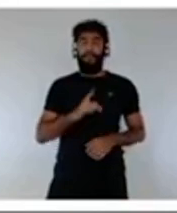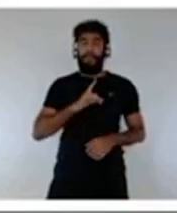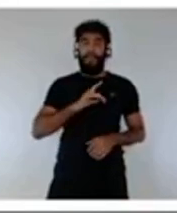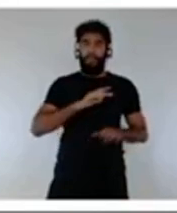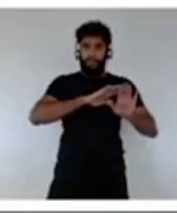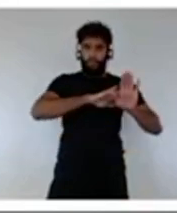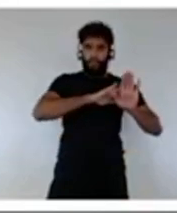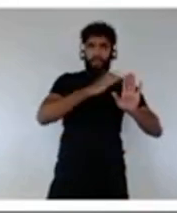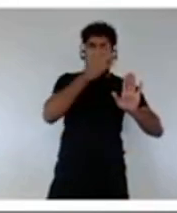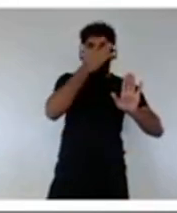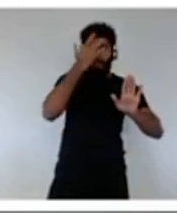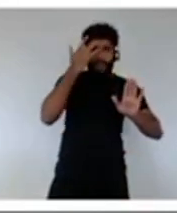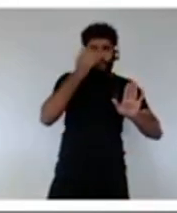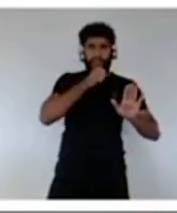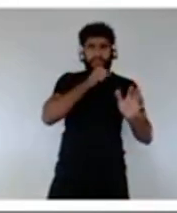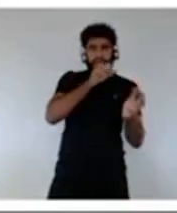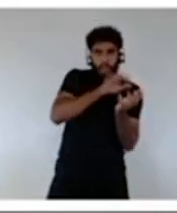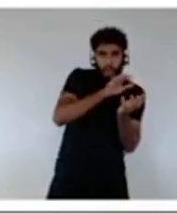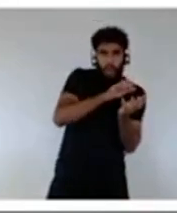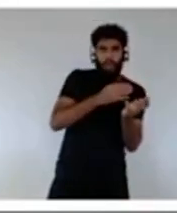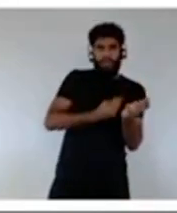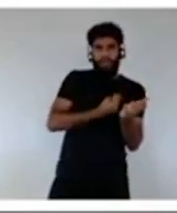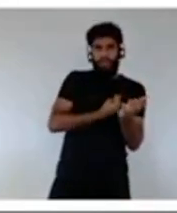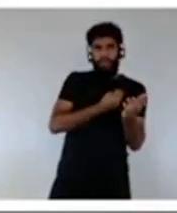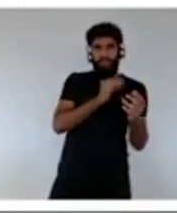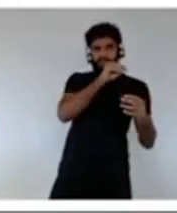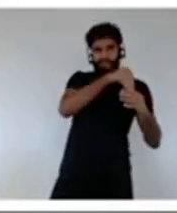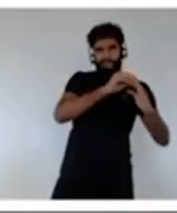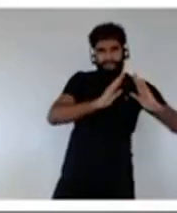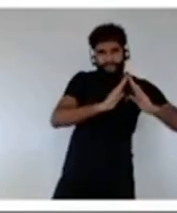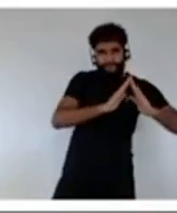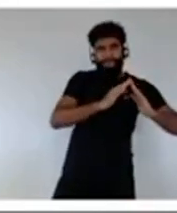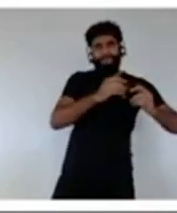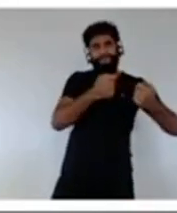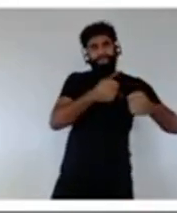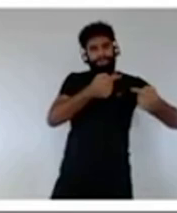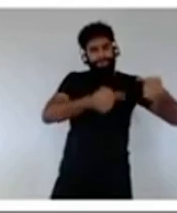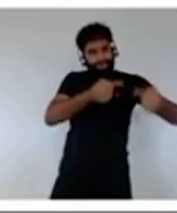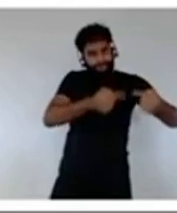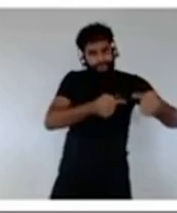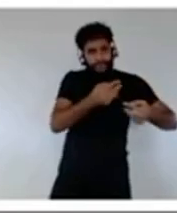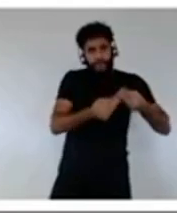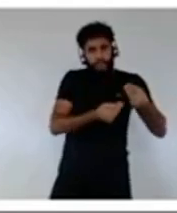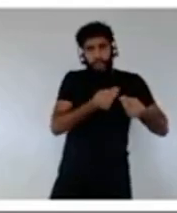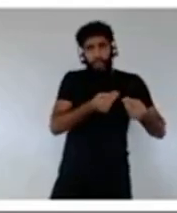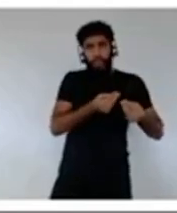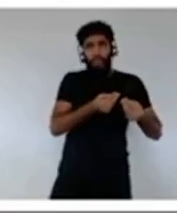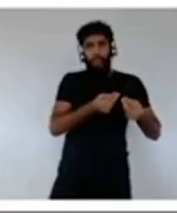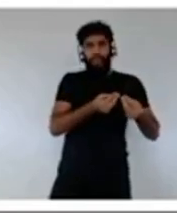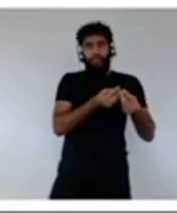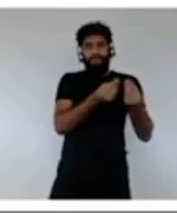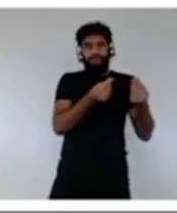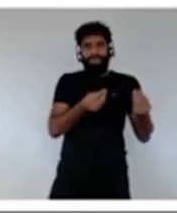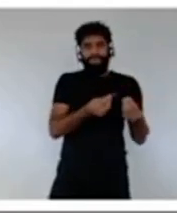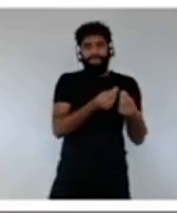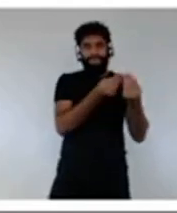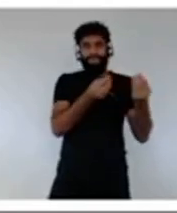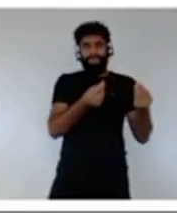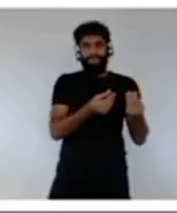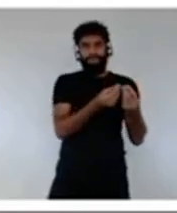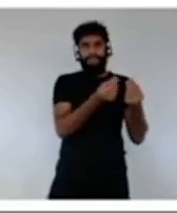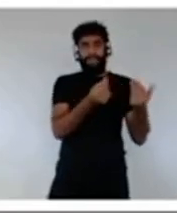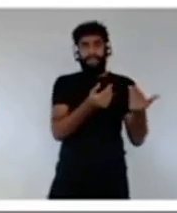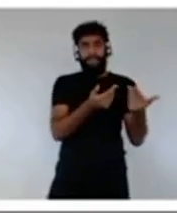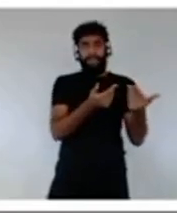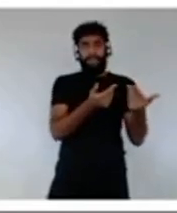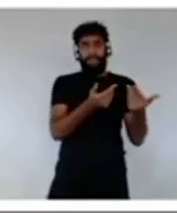vivendo em casa, que ainda a gente precisa discutir isso. Quantos indivíduos frágeis estão em casa porque não tem